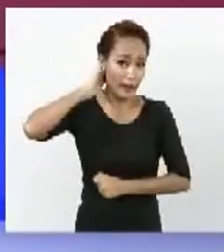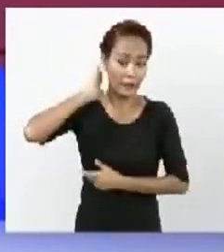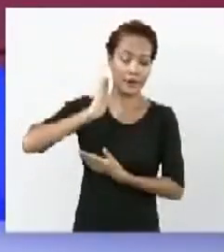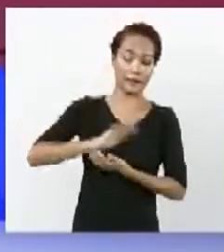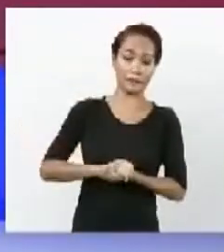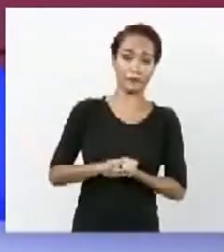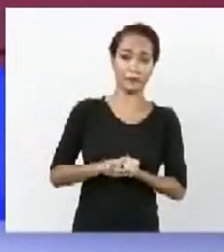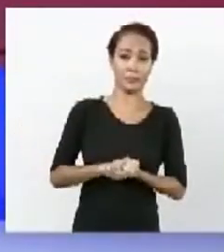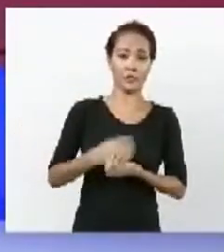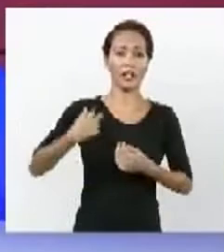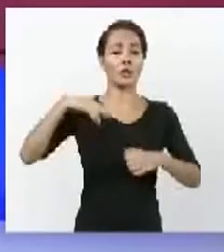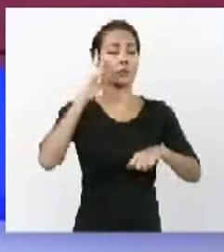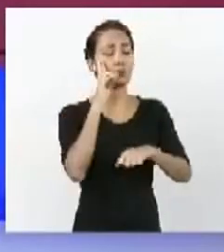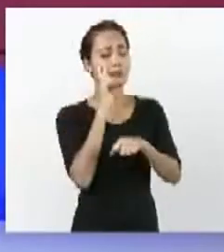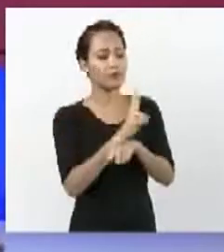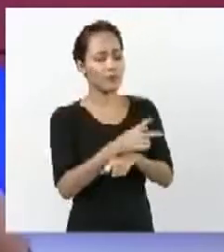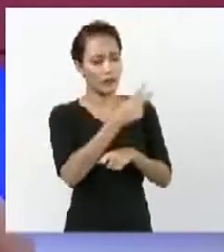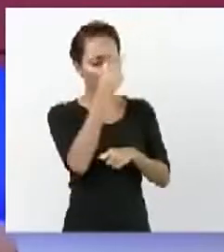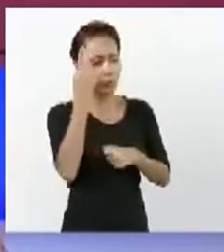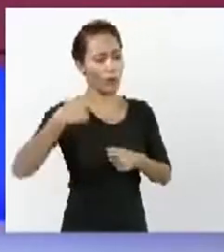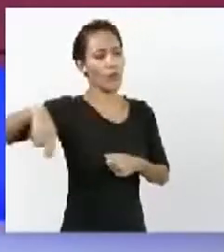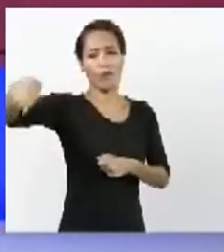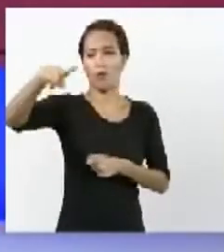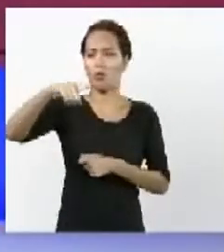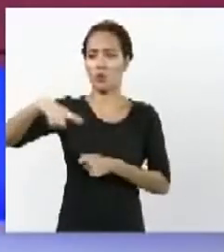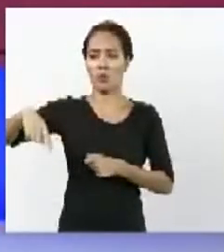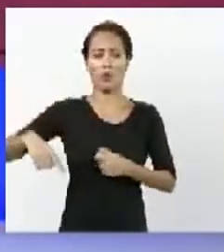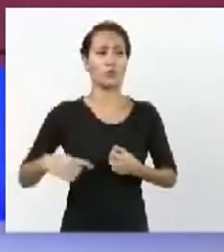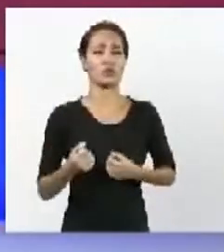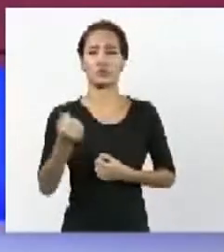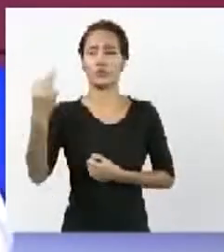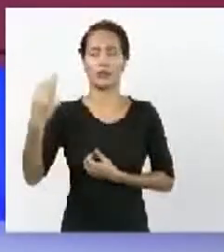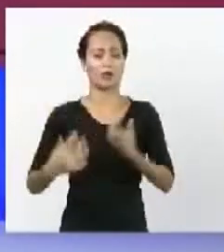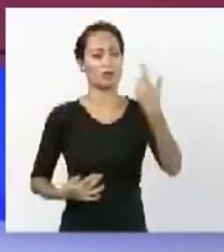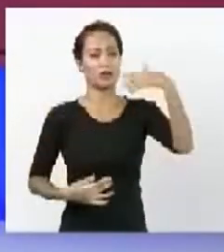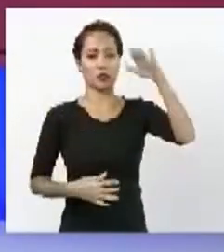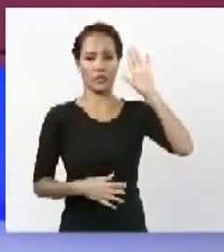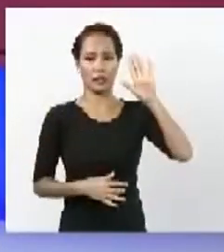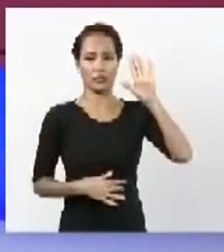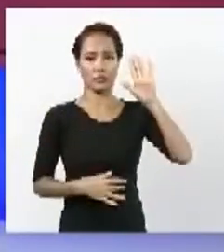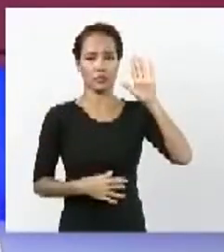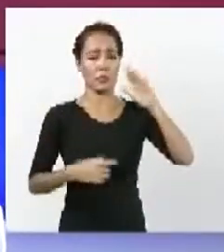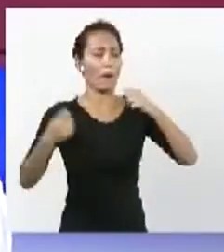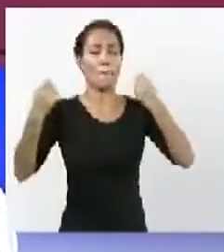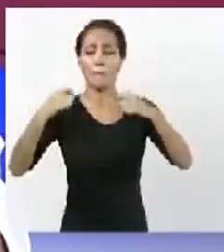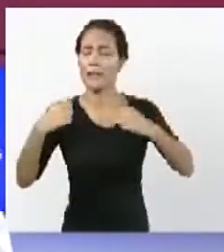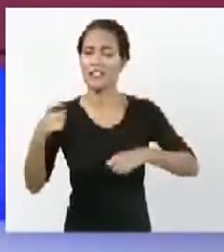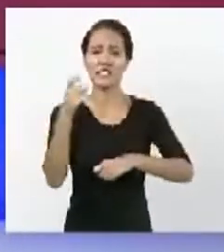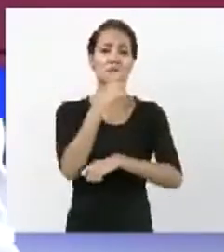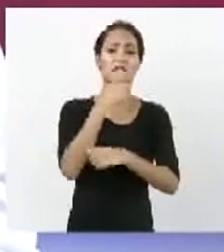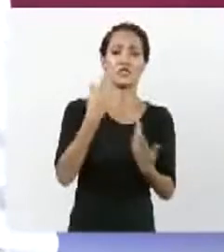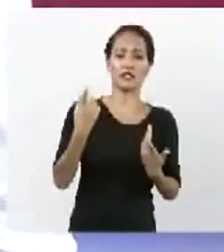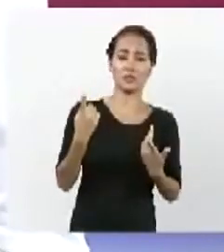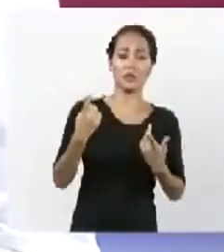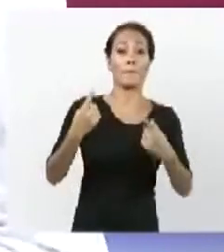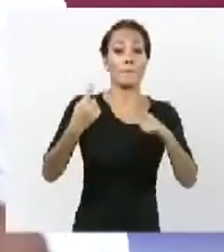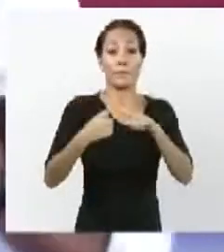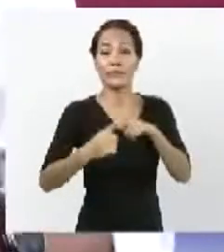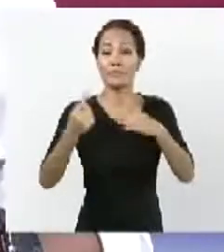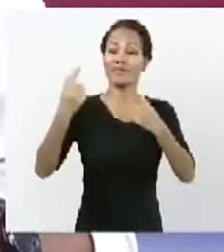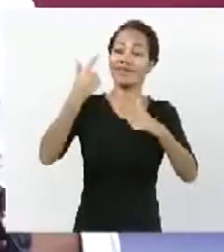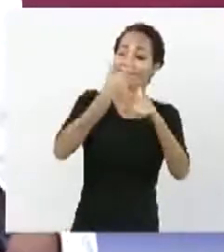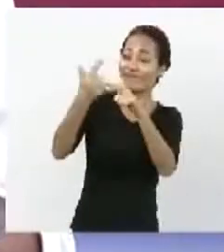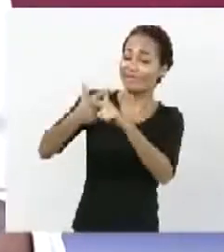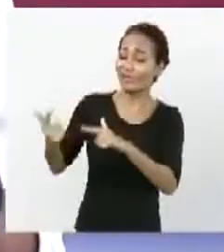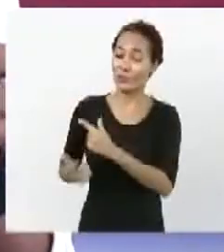vejo, e não precisa nem que um candidato venha mentir aqui, porque Belém sabe o que está vivendo. Nós vivemos um caos na questão da segurança pública.